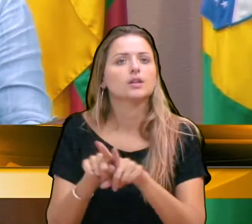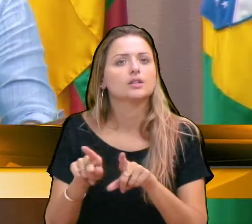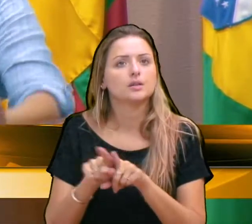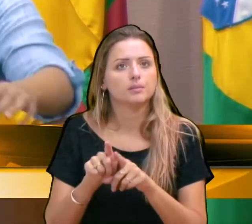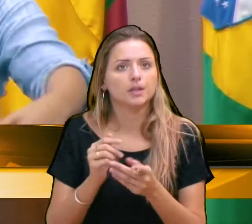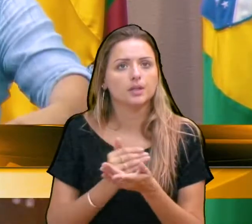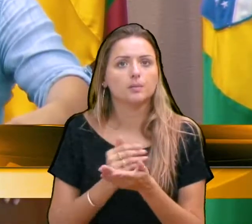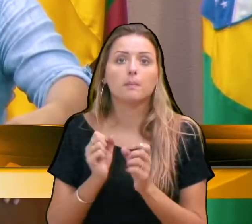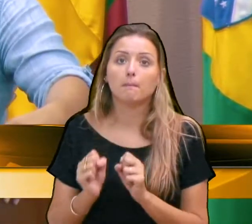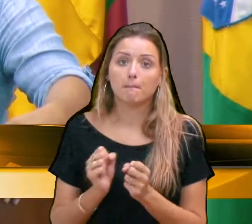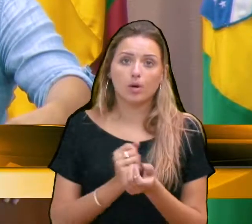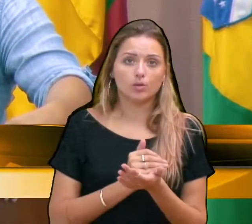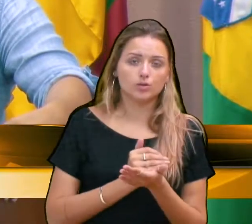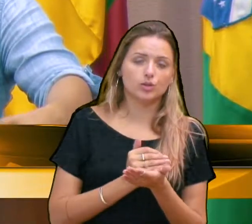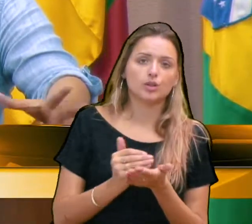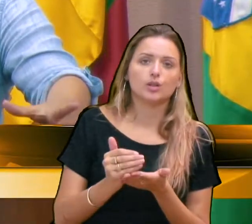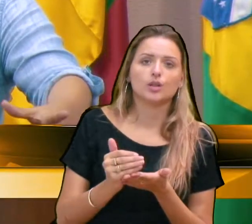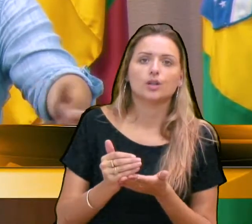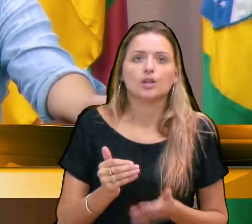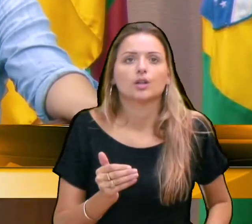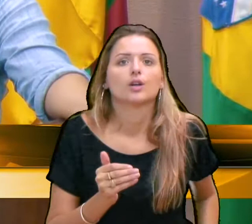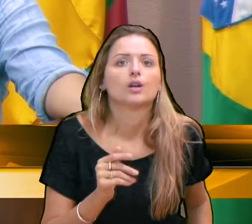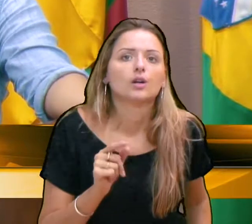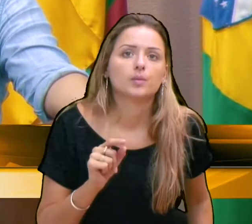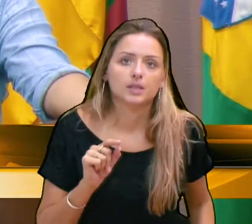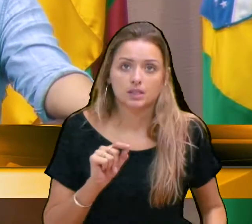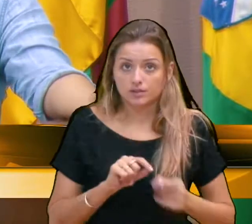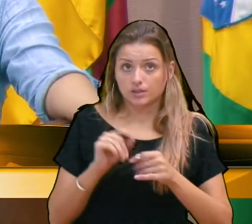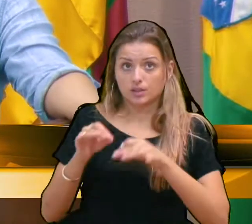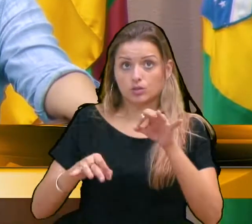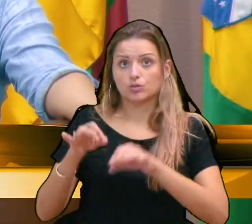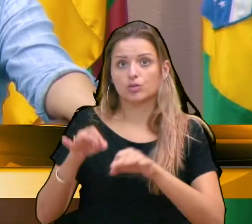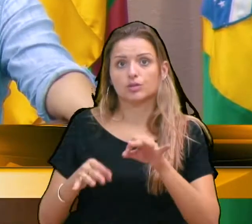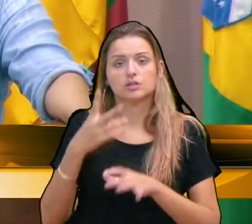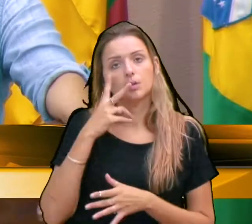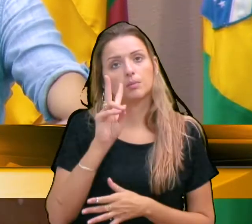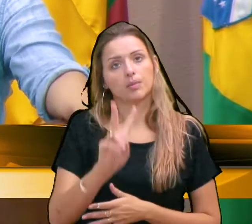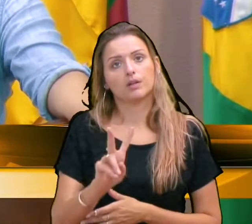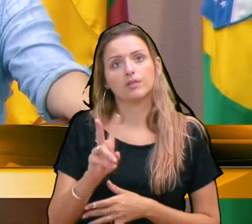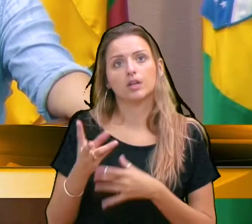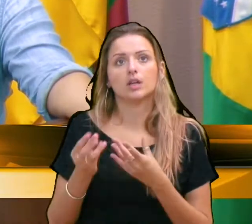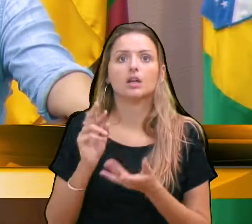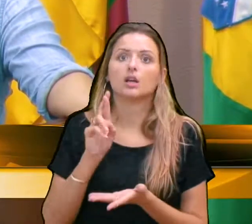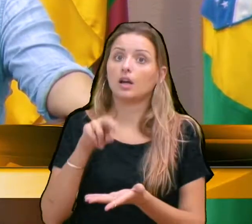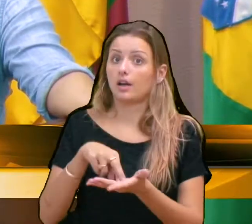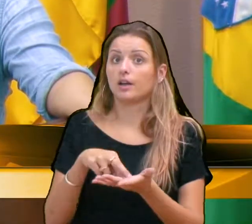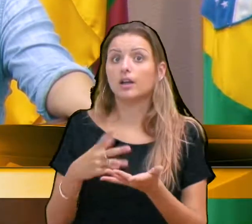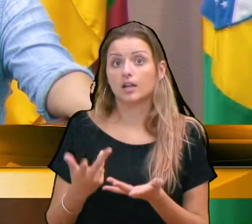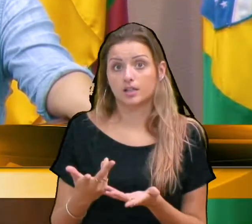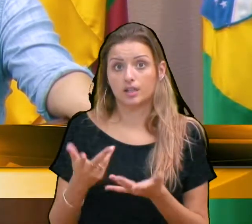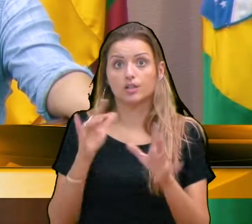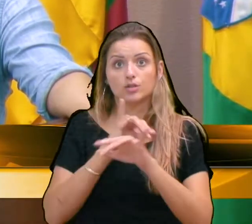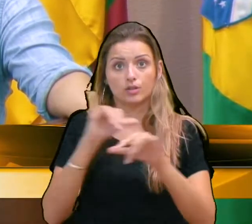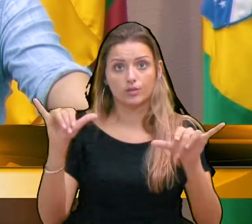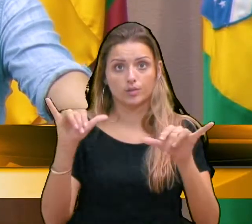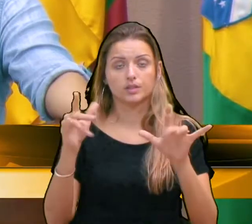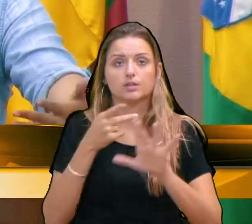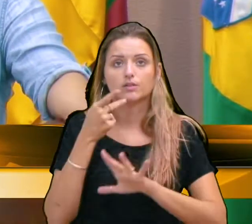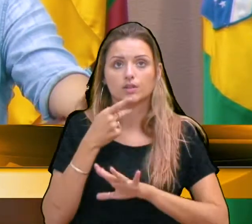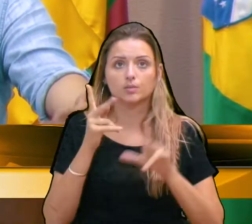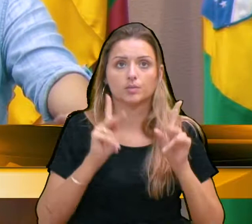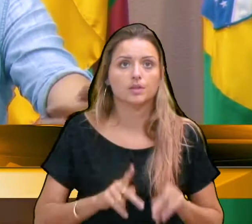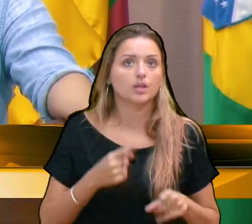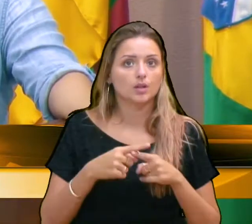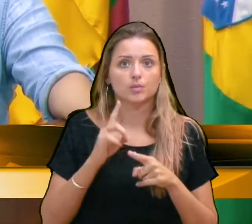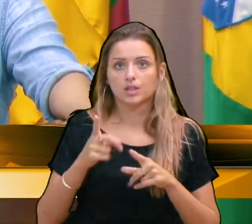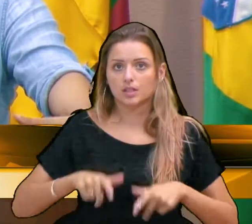gente pode começar a acionar a justiça para ver qual é a base, né, real de informação que está se dando para a população, porque não se